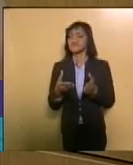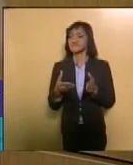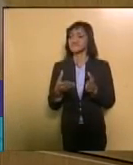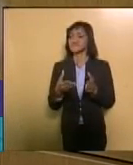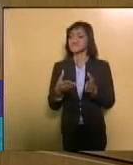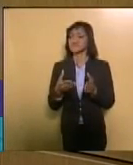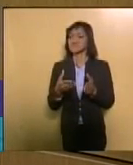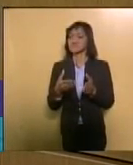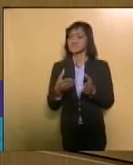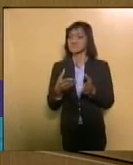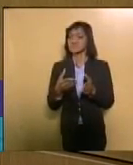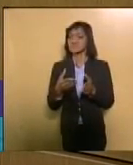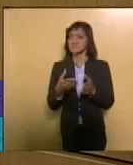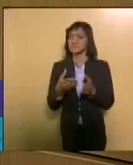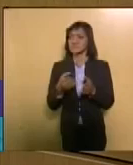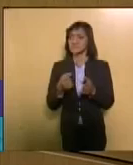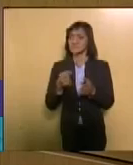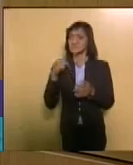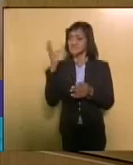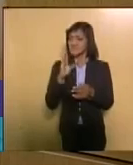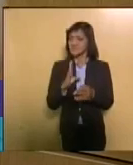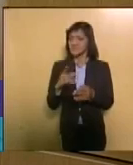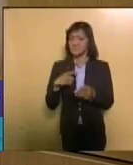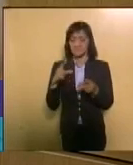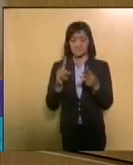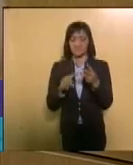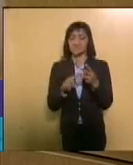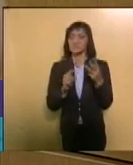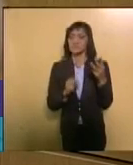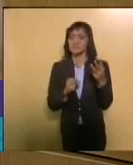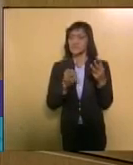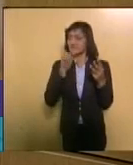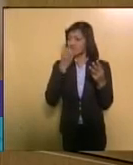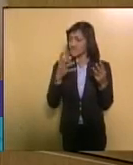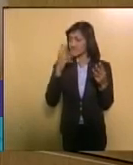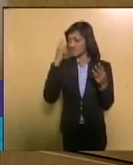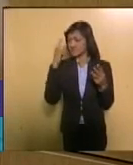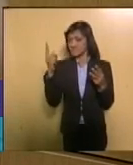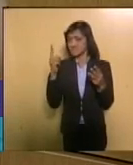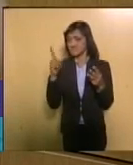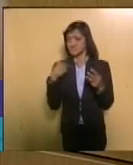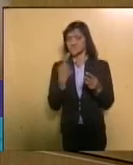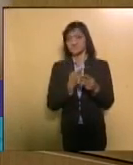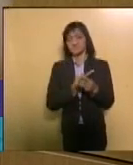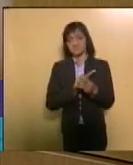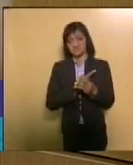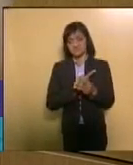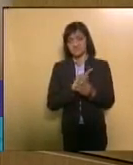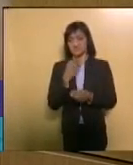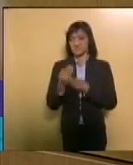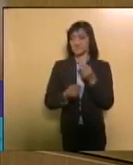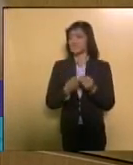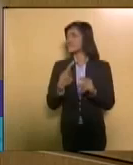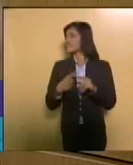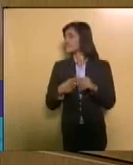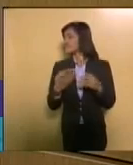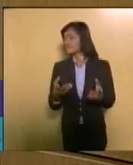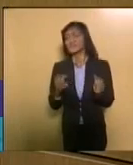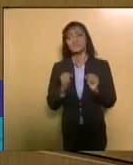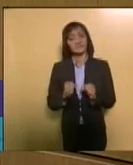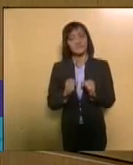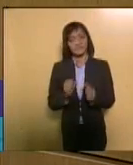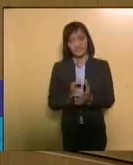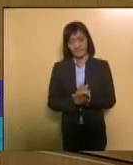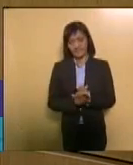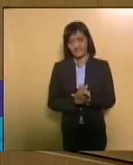trazer dois casos que eu acho que são boas ideias pra gente pensar o que funciona o que não funciona e por que elas não funcionaram o